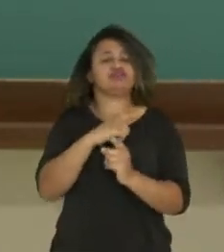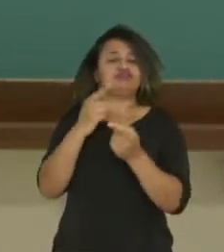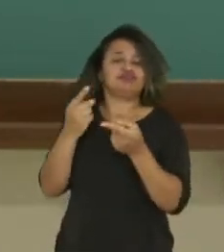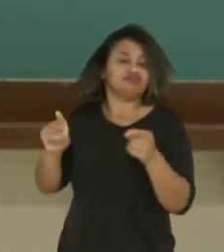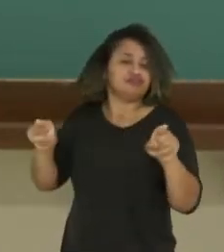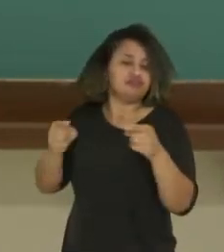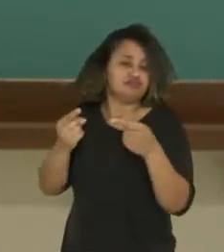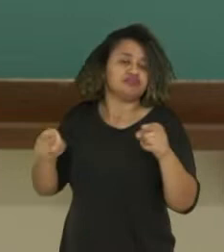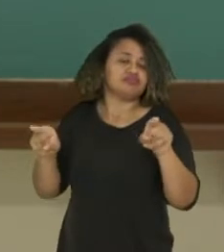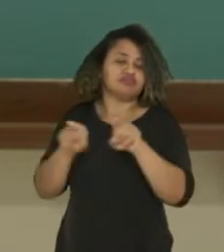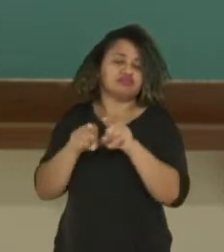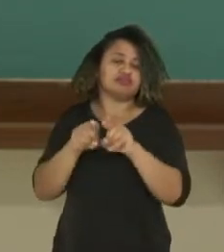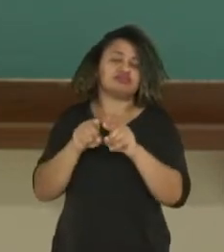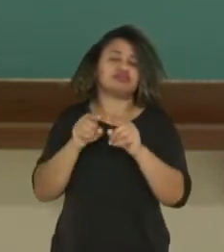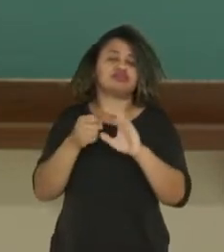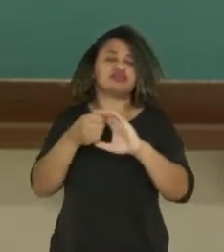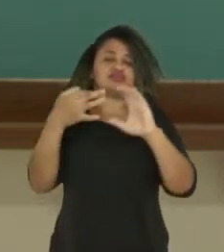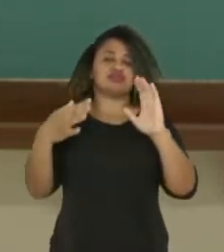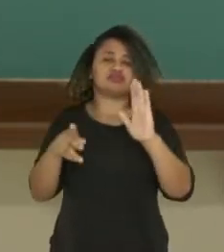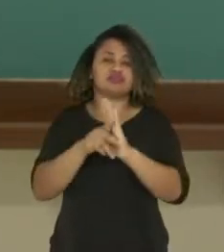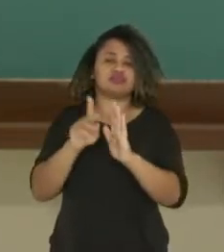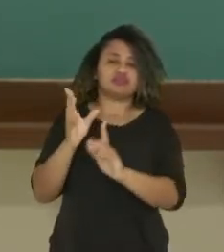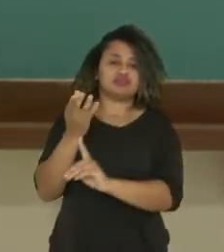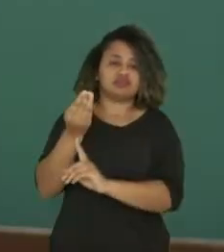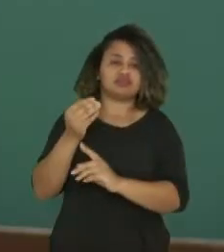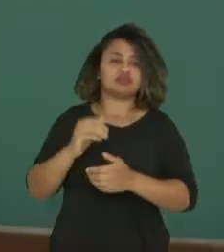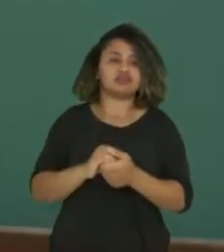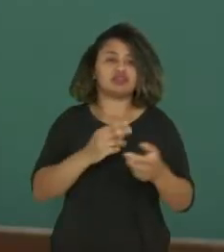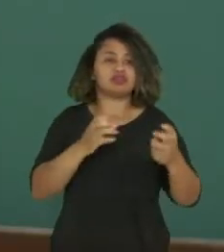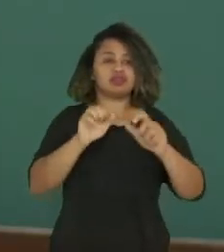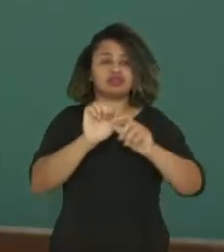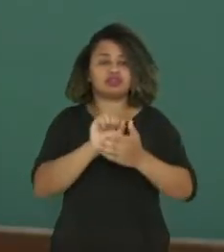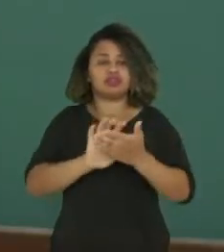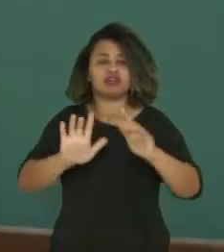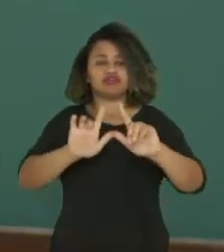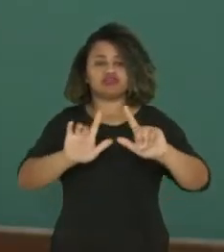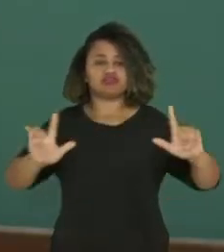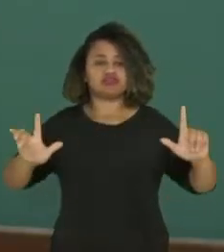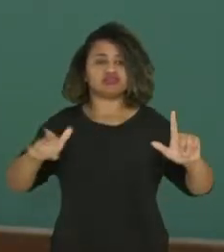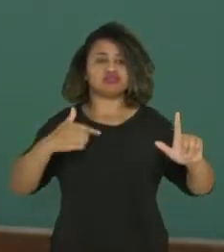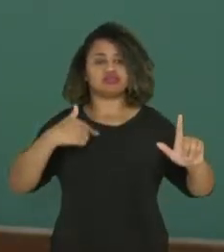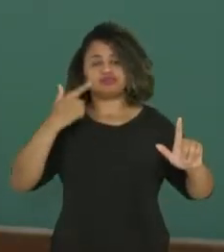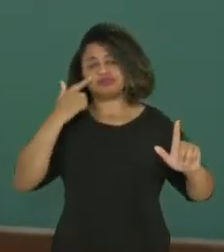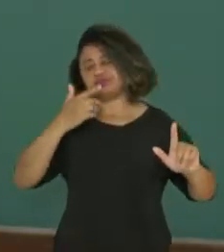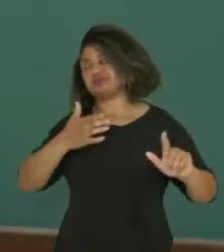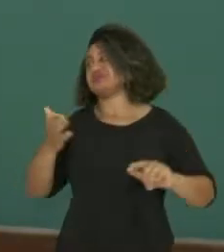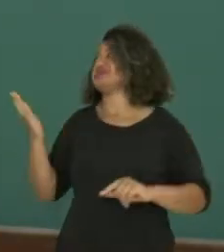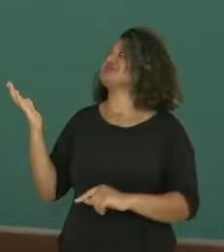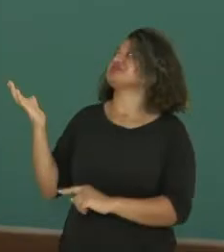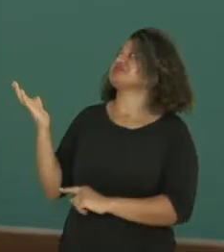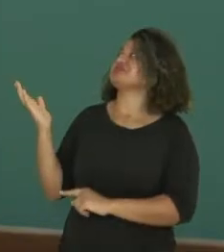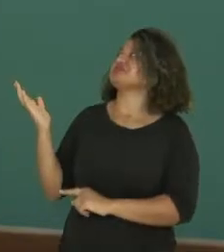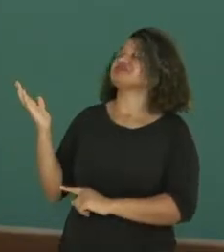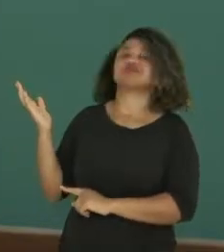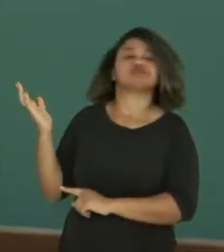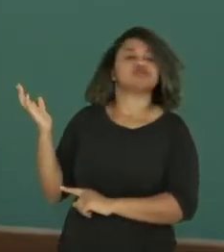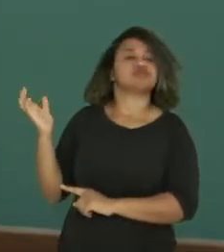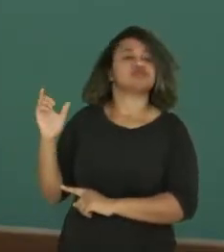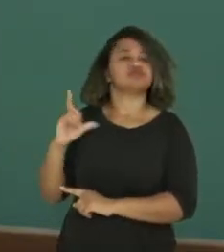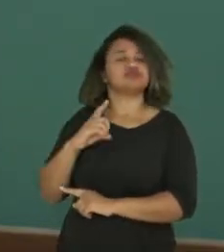música, ok? Elementos artísticos. Observem a imagem aí, ó, algumas delícias aqui sendo